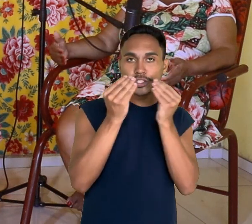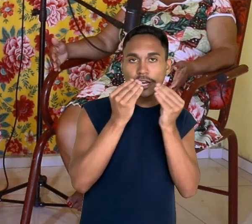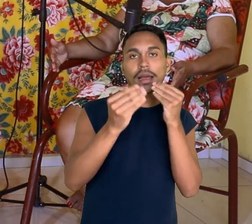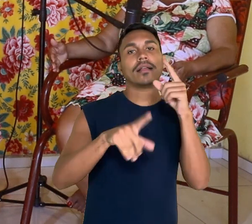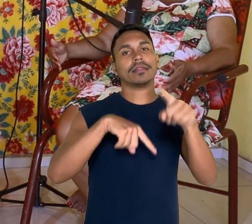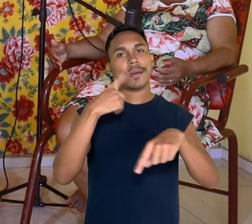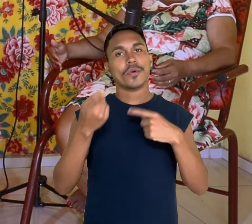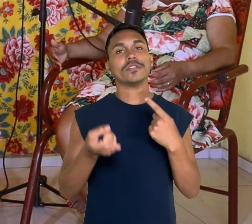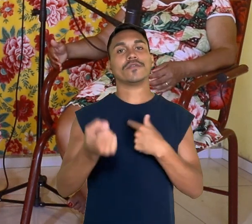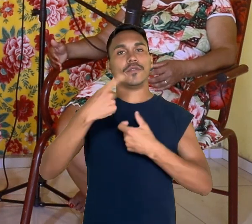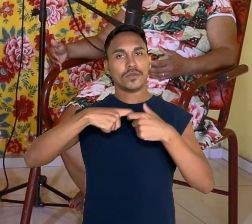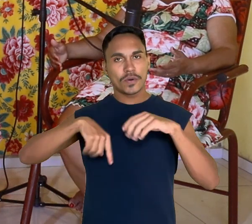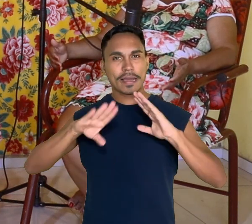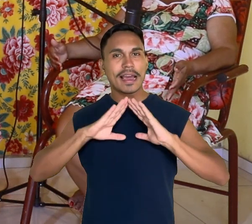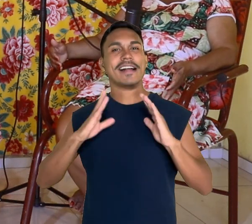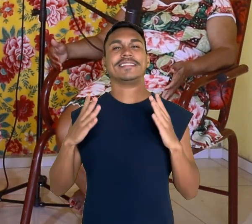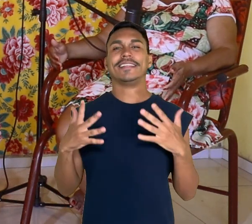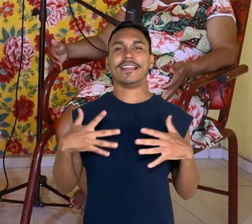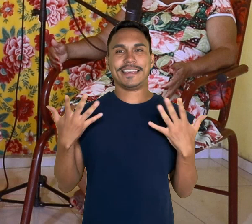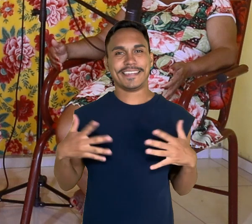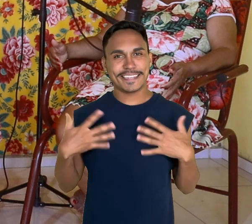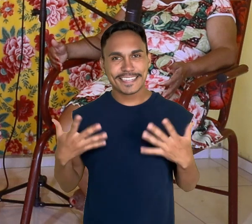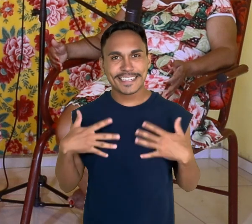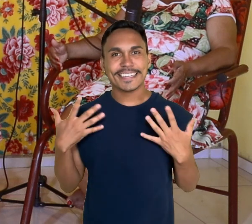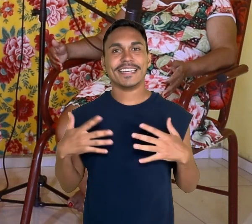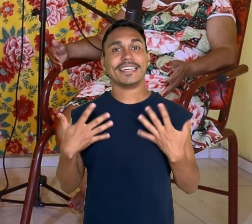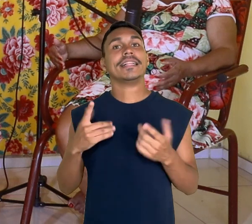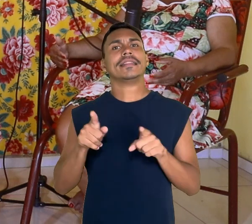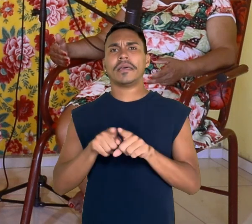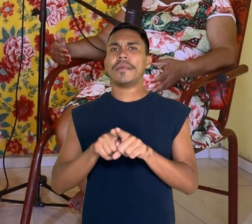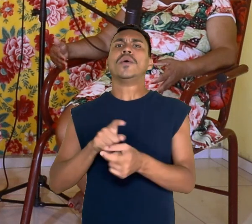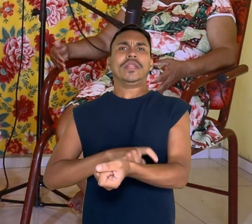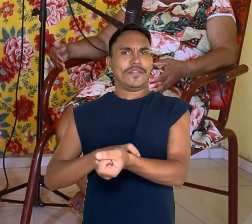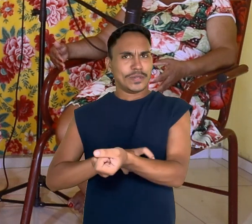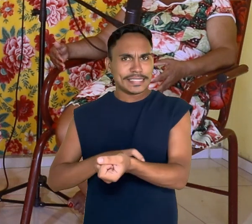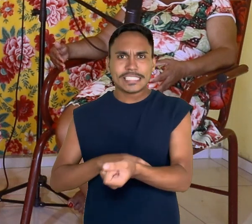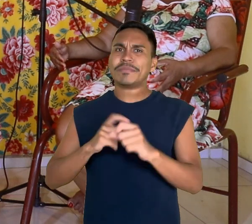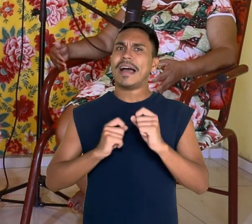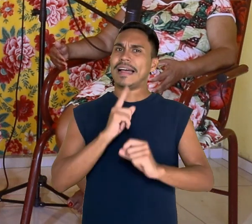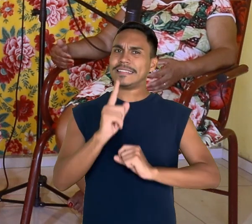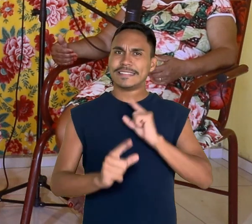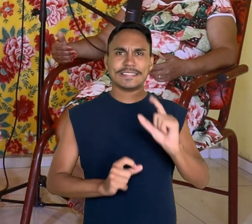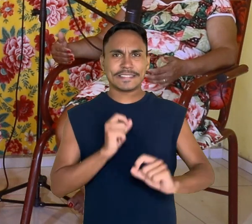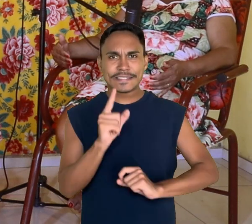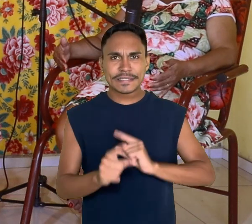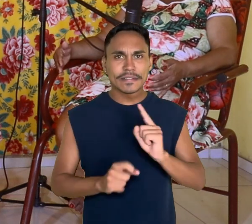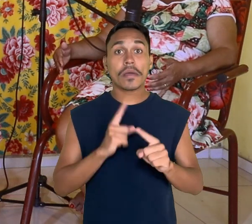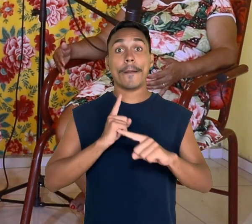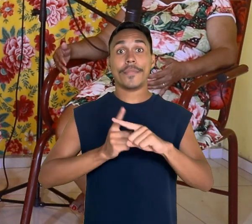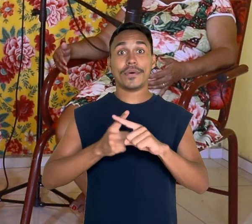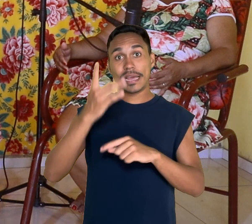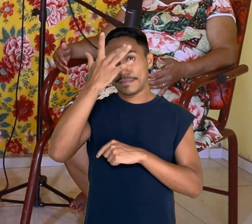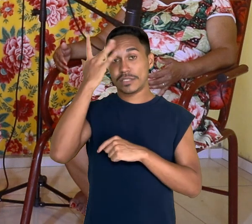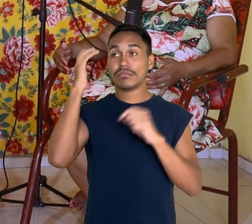aí fomos lanchar. Depois a gente veio embora para casa e foi só alegria. E o nervosismo também